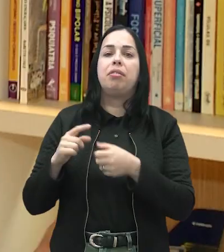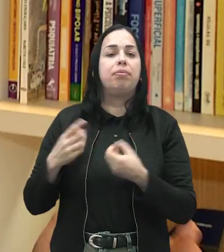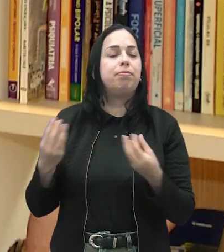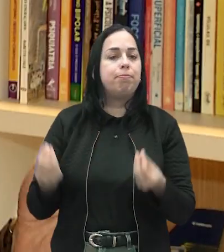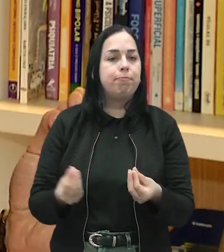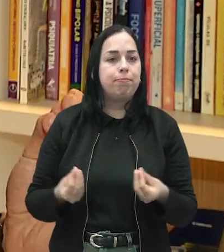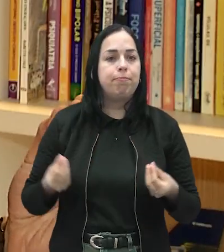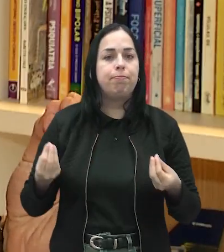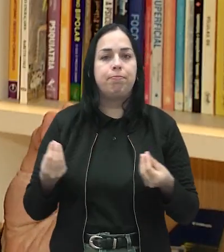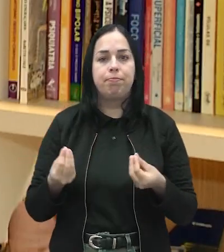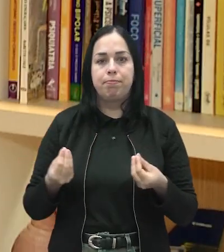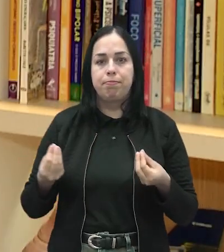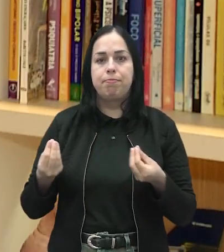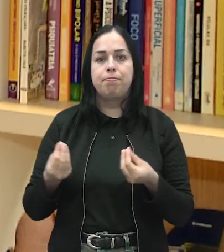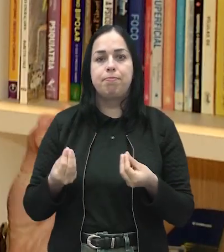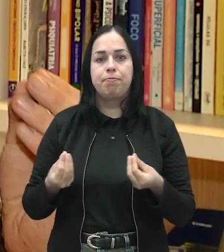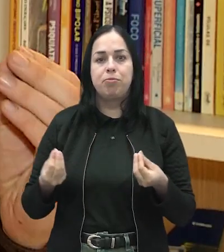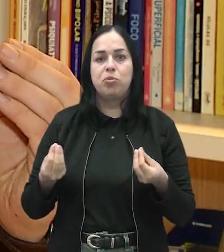fique